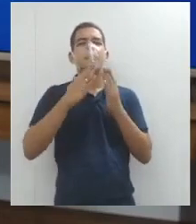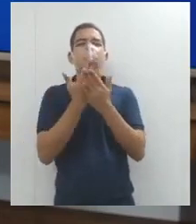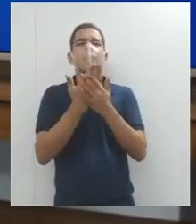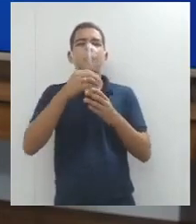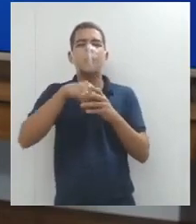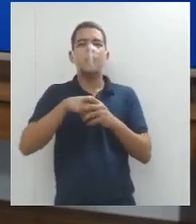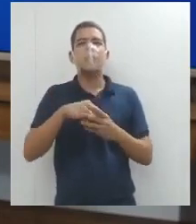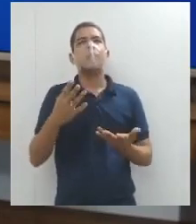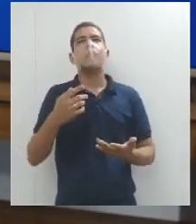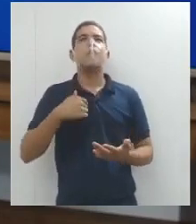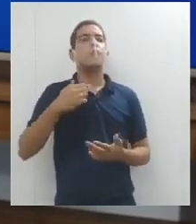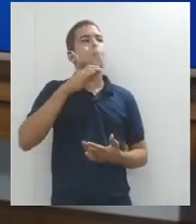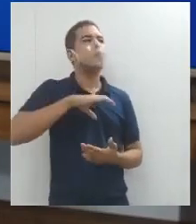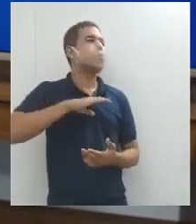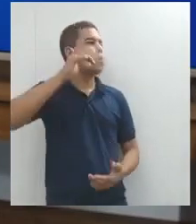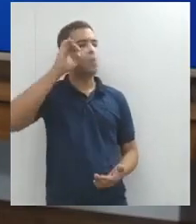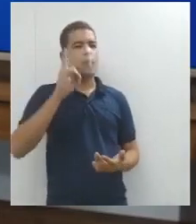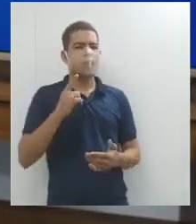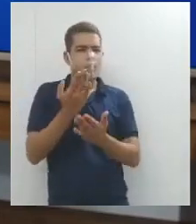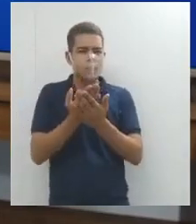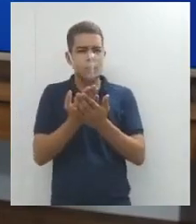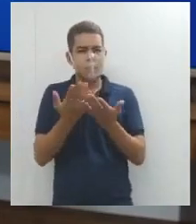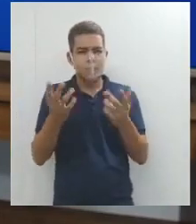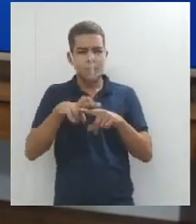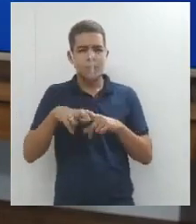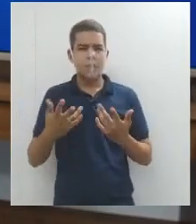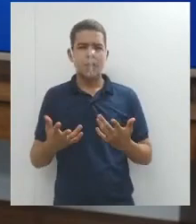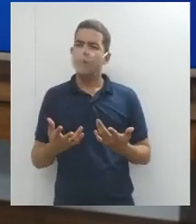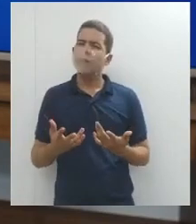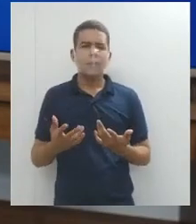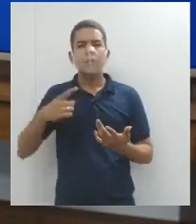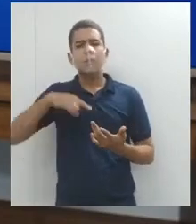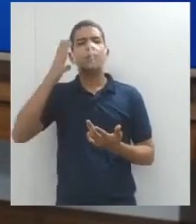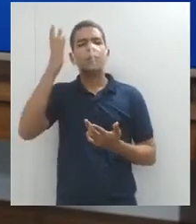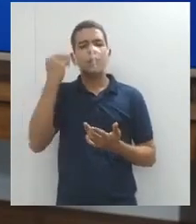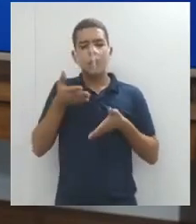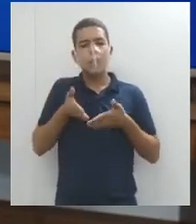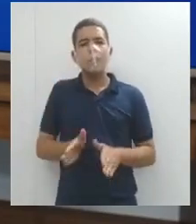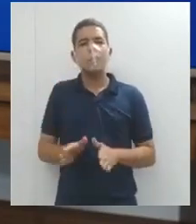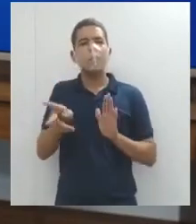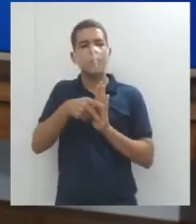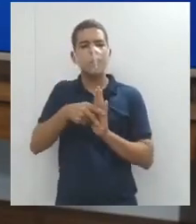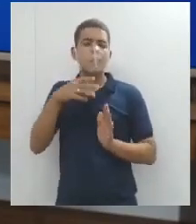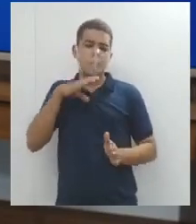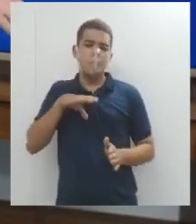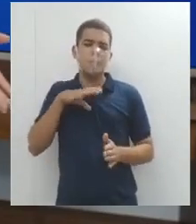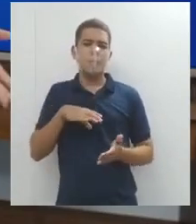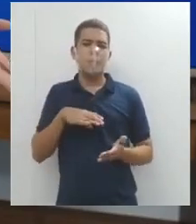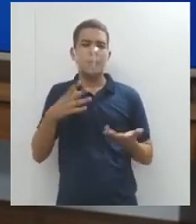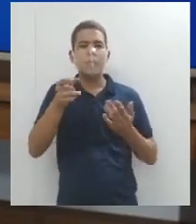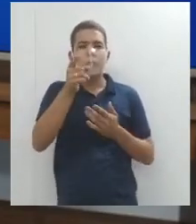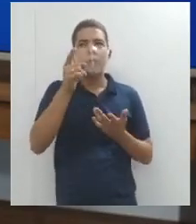sabemos língua portuguesa. Nós sabemos sim, nós somos falantes nativos. Você não se comunica em